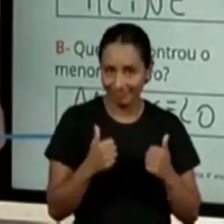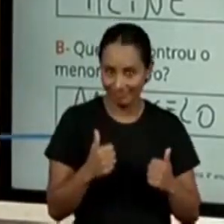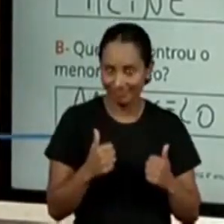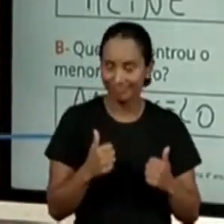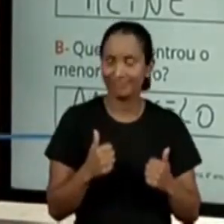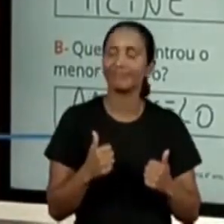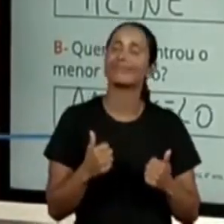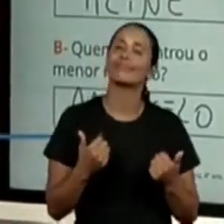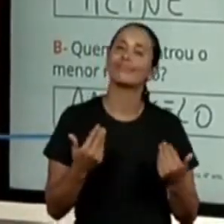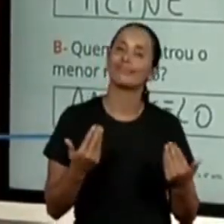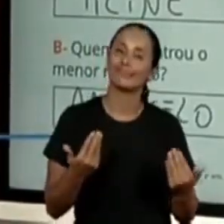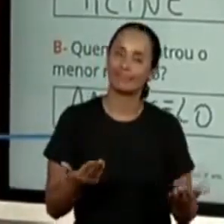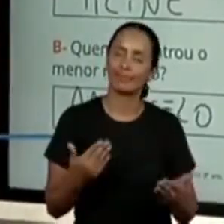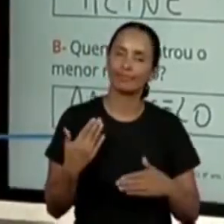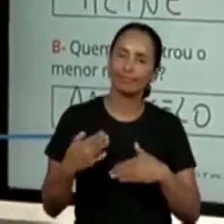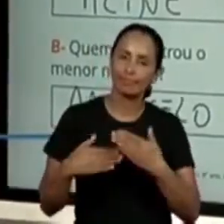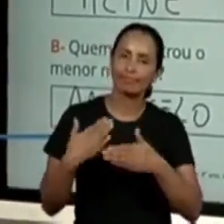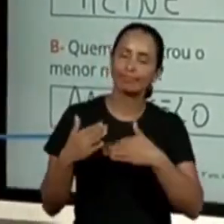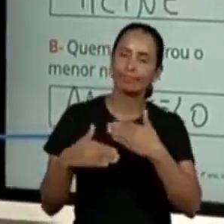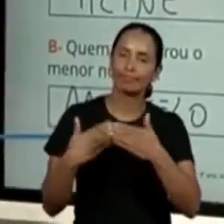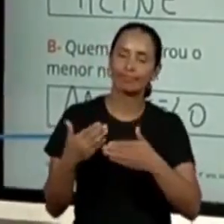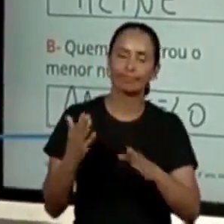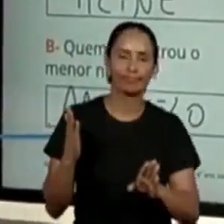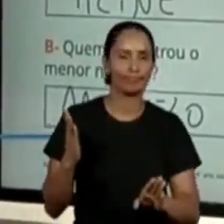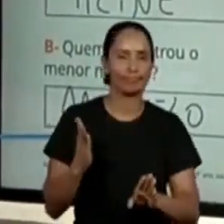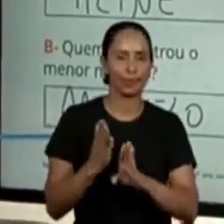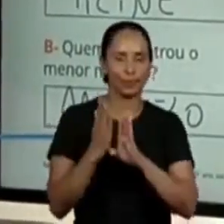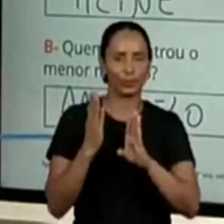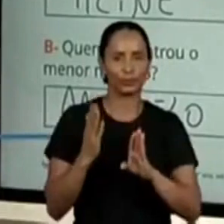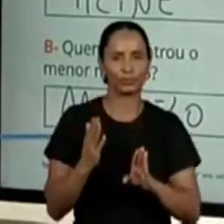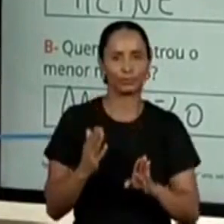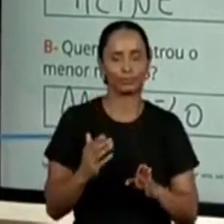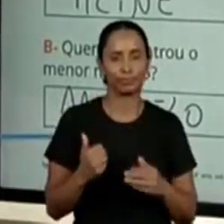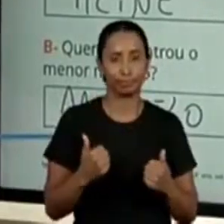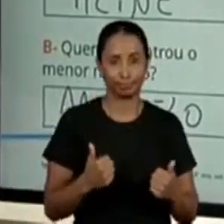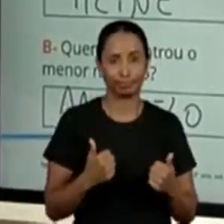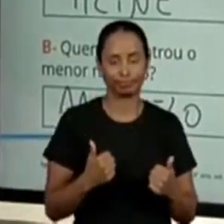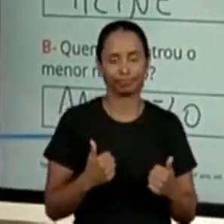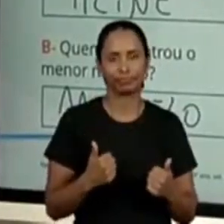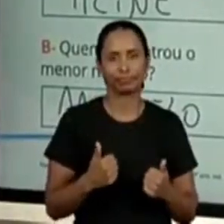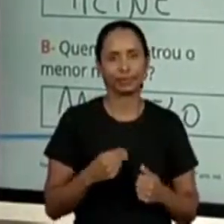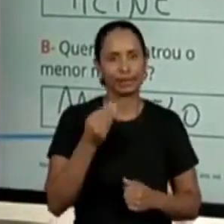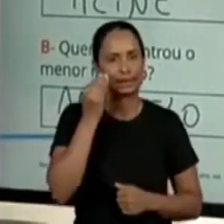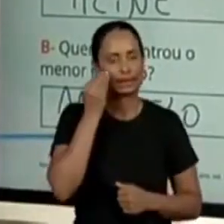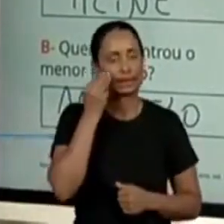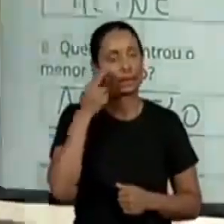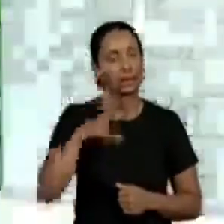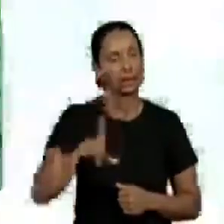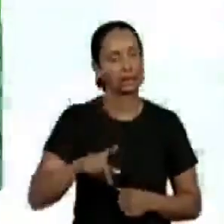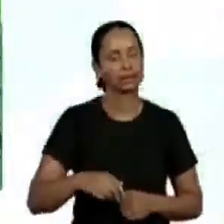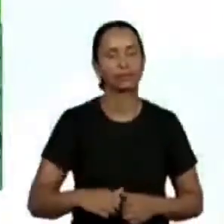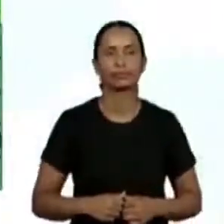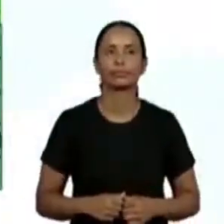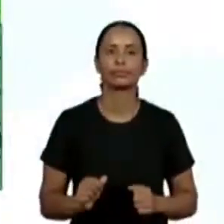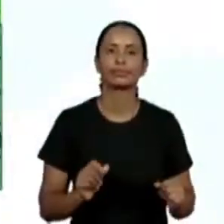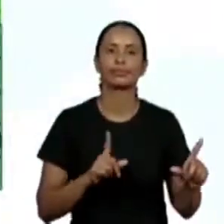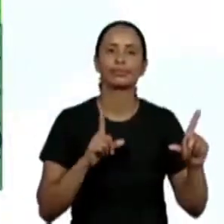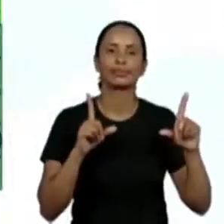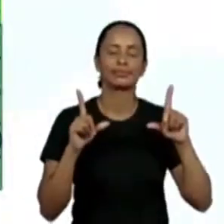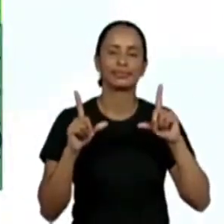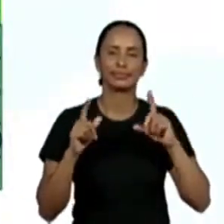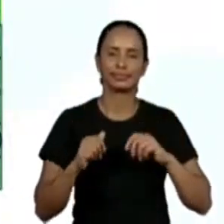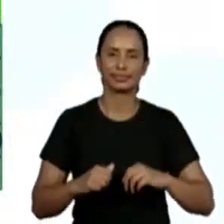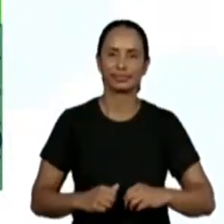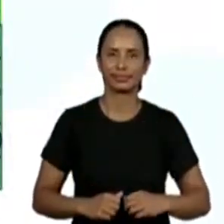aí ao longo desses números que foram ofertados a vocês. Beleza? Vamos tentar uma próxima questão? Na próxima questão eu vou analisar